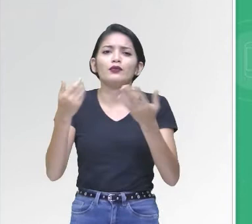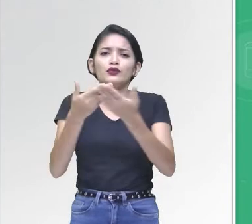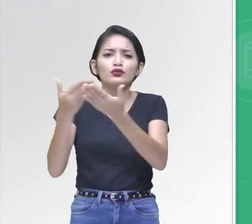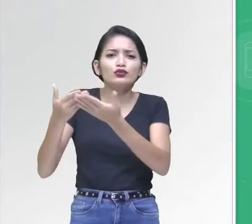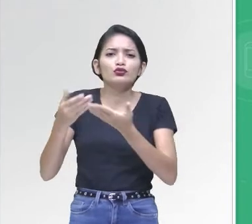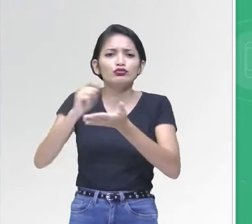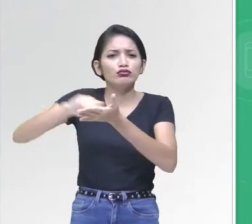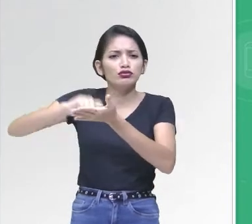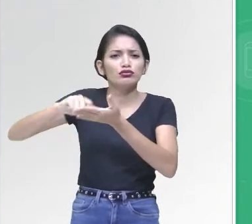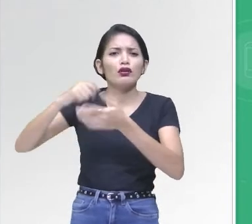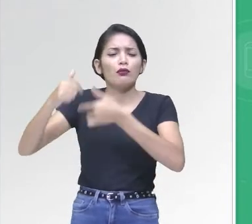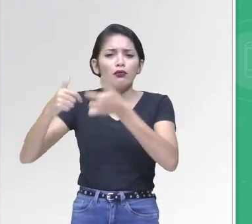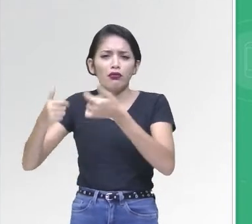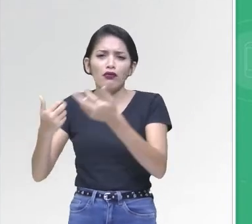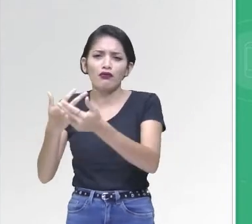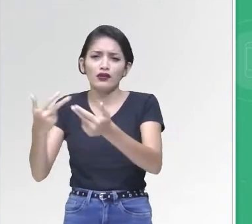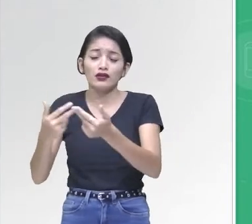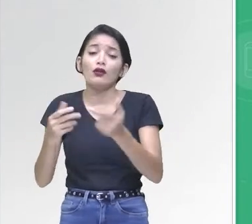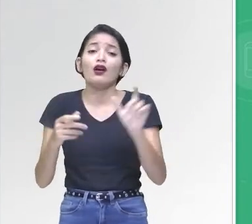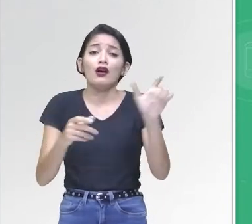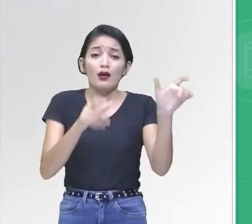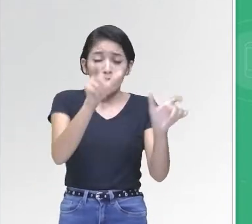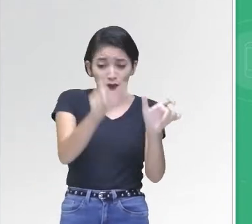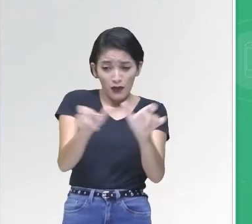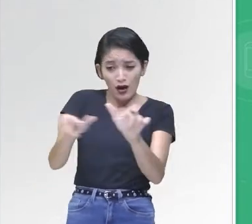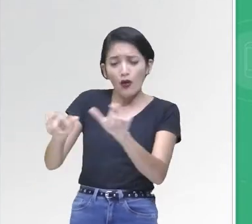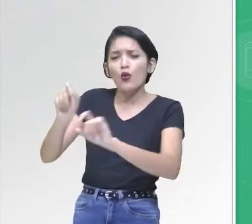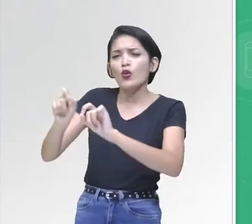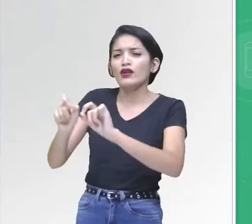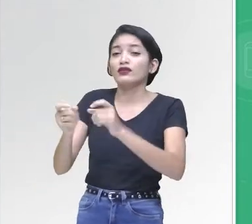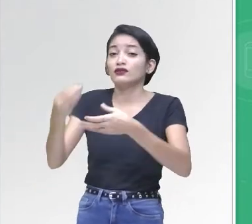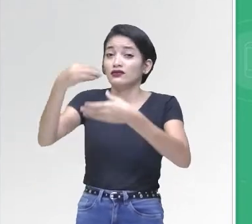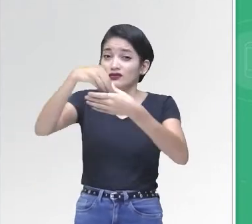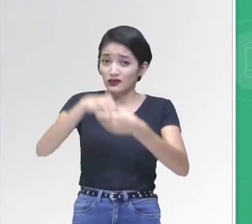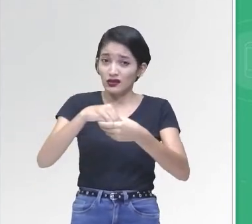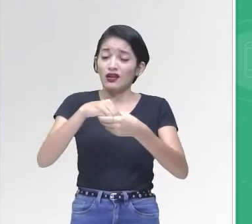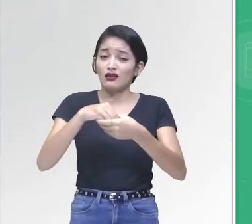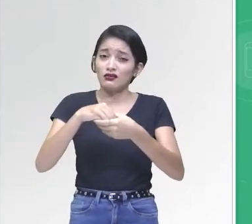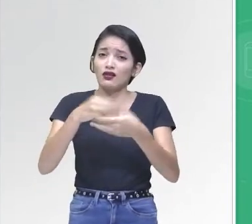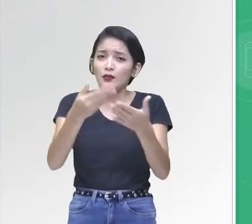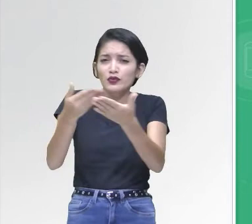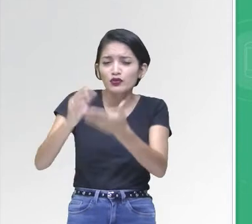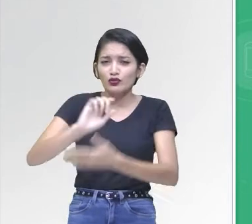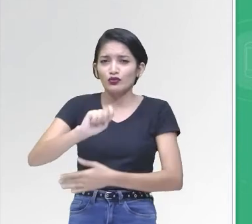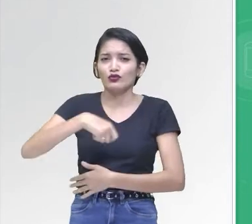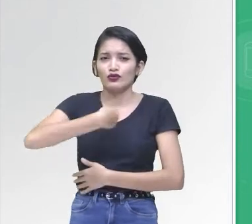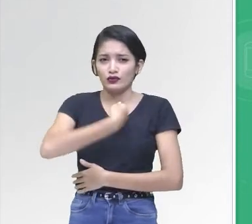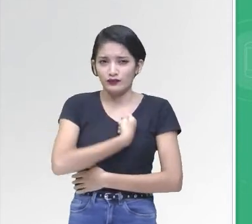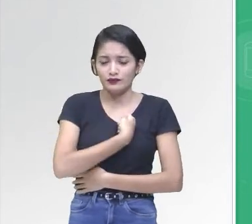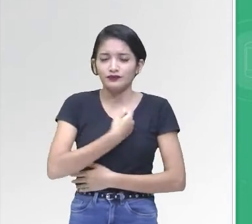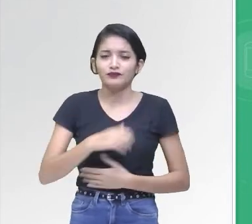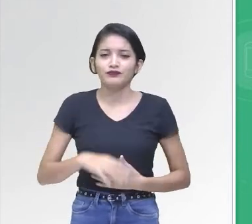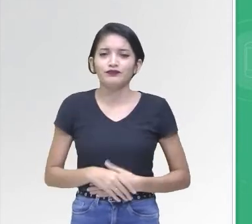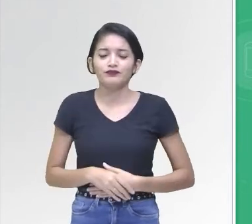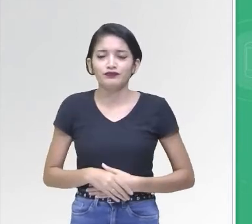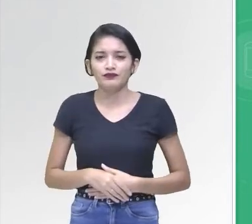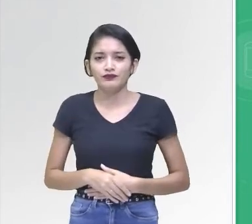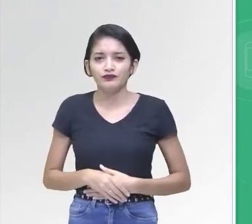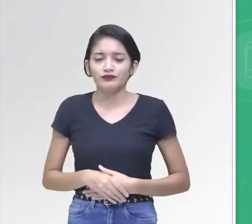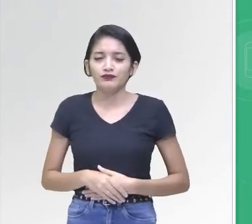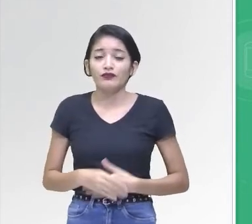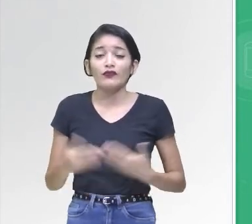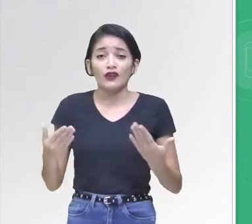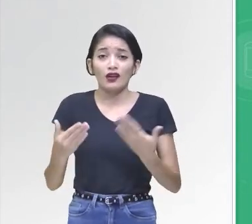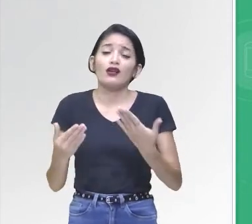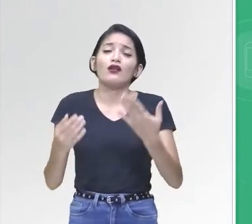fotos. Bom, cada garotinho aqui vai apresentar o que faz numa aula de espanhol, né? Claro. É, vamos lá, então, trabalhar aqui